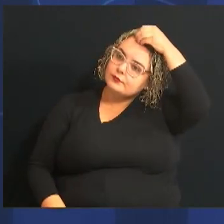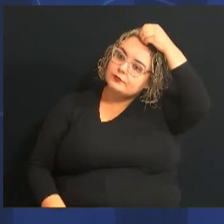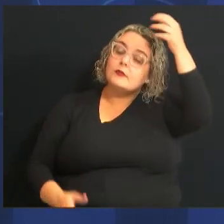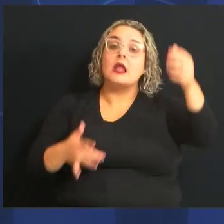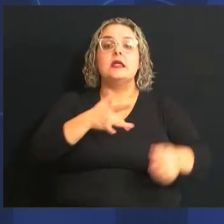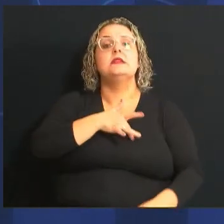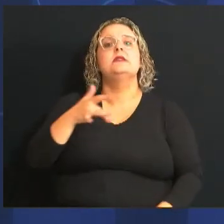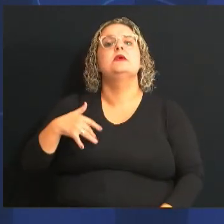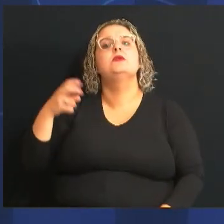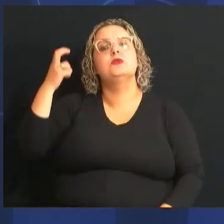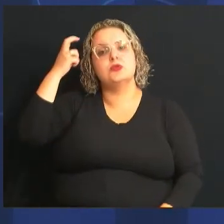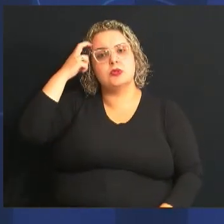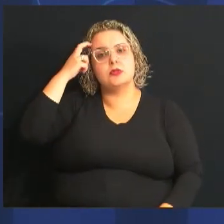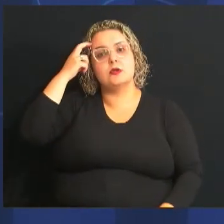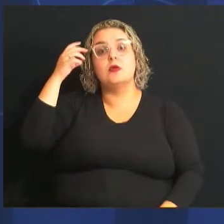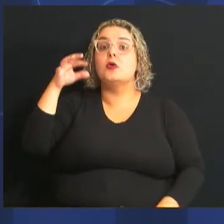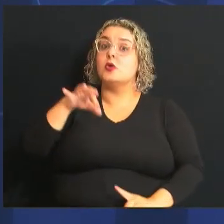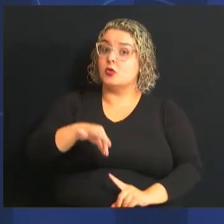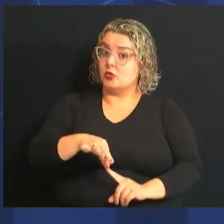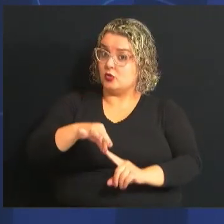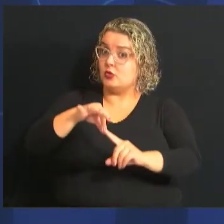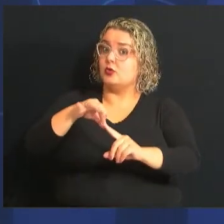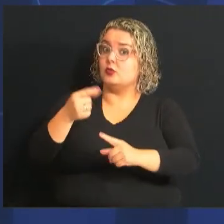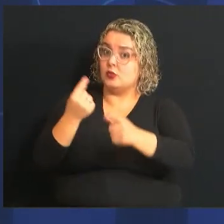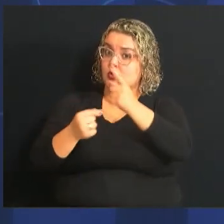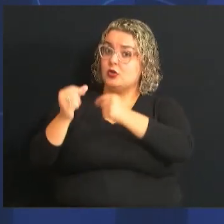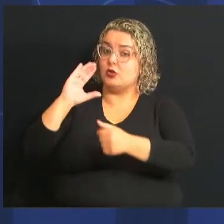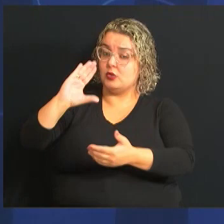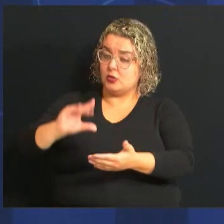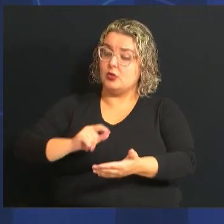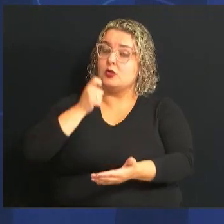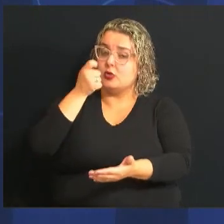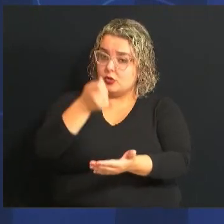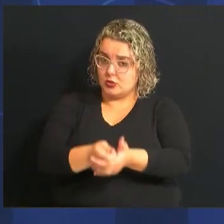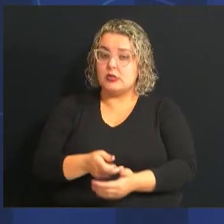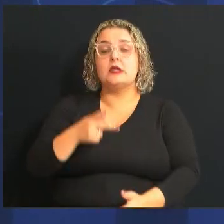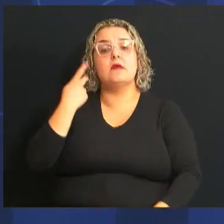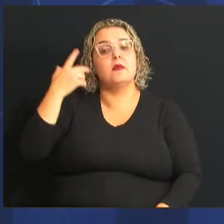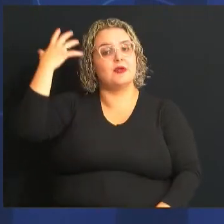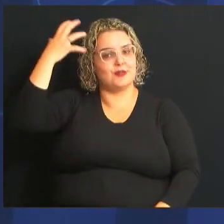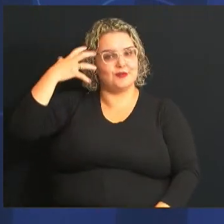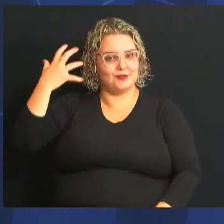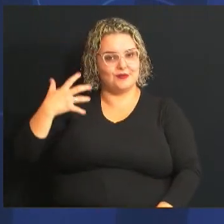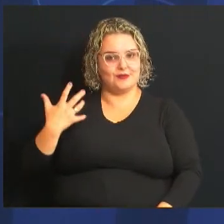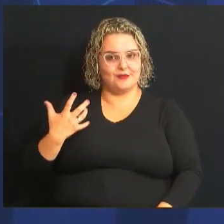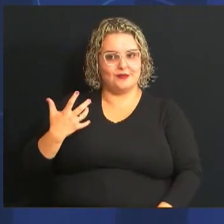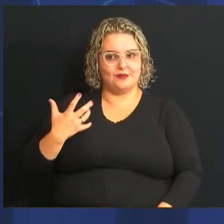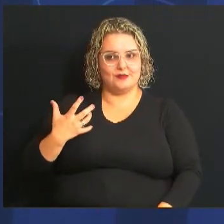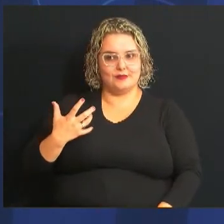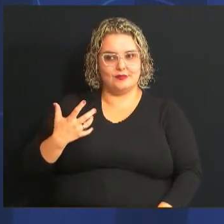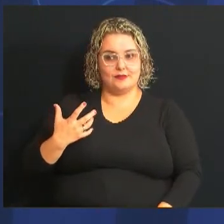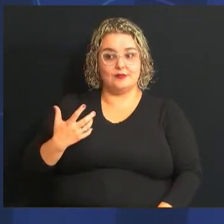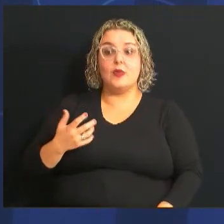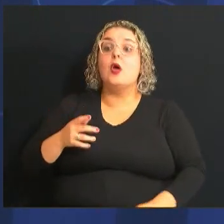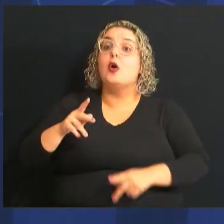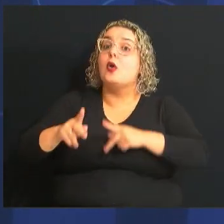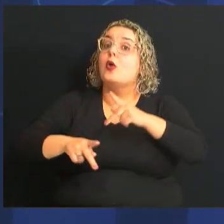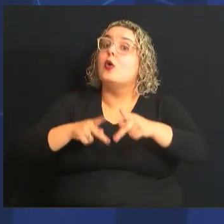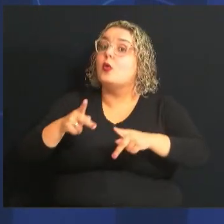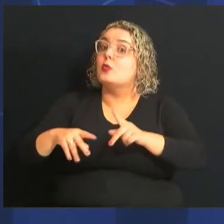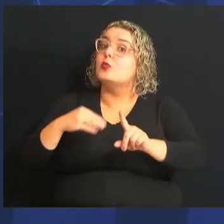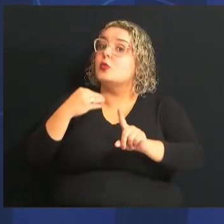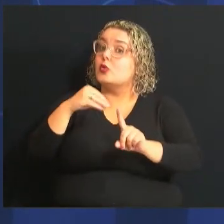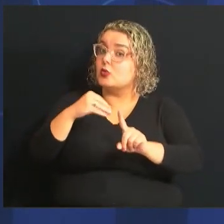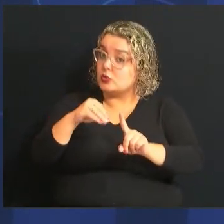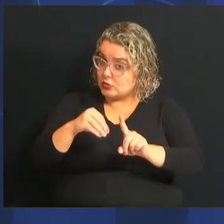cultura foram prioridades para as emendas impositivas da vereadora Guida Calisto. Populações em vulnerabilidade